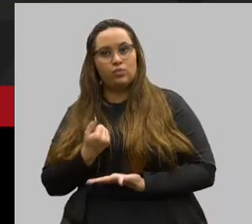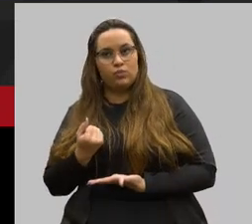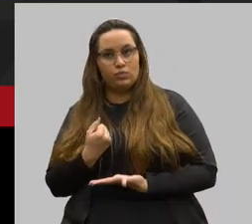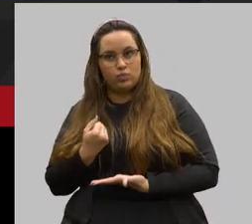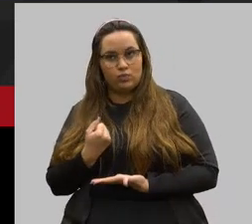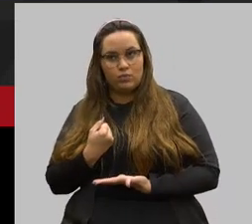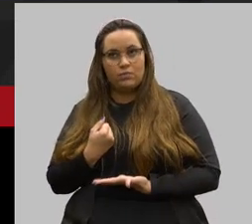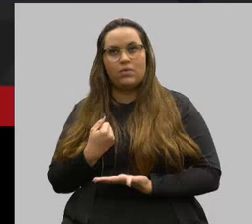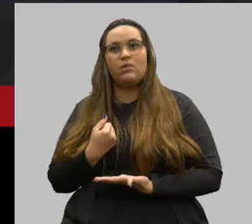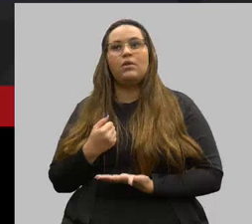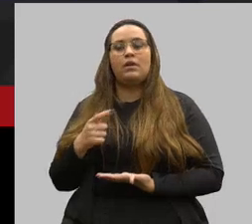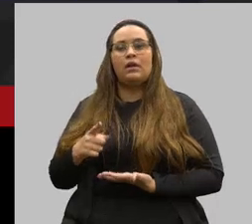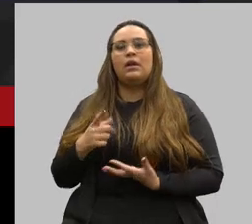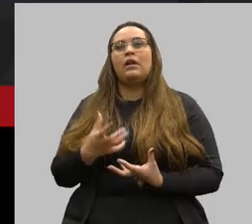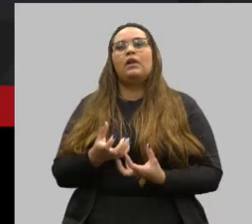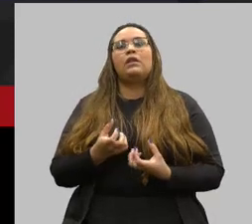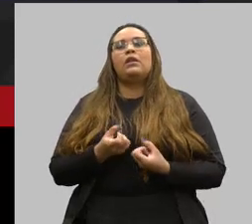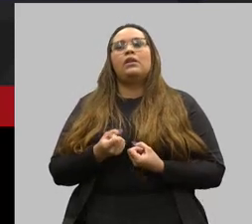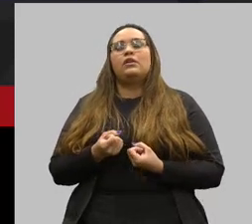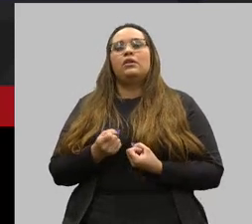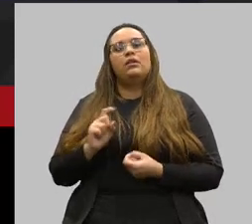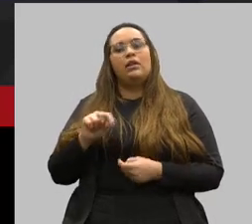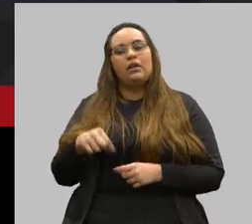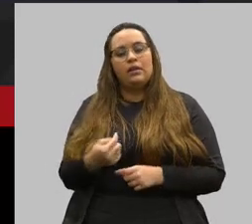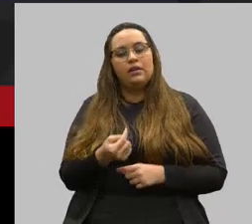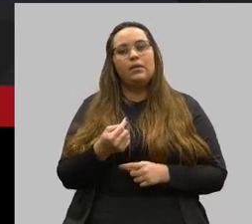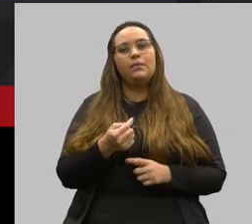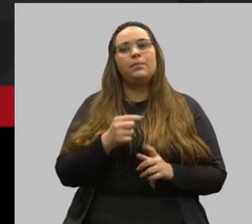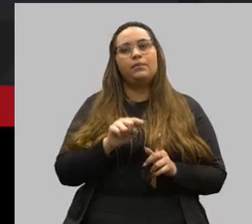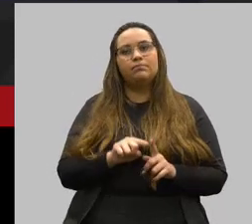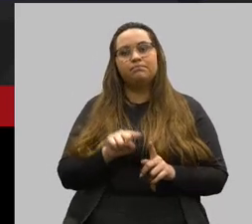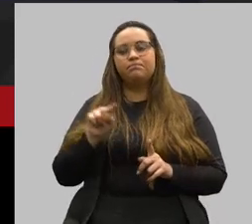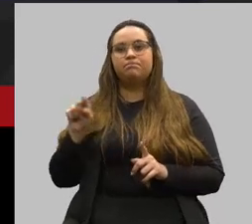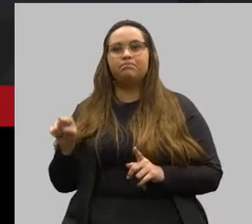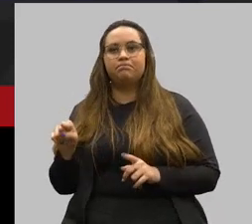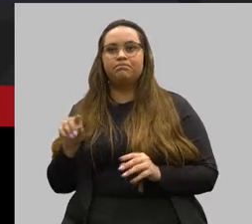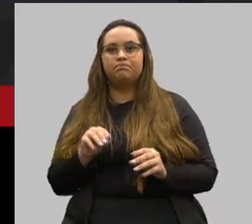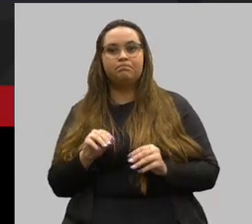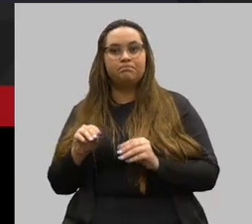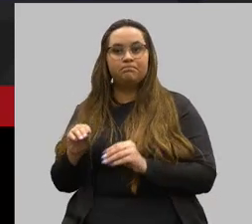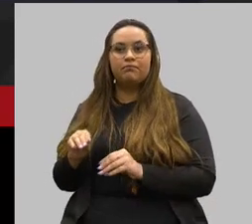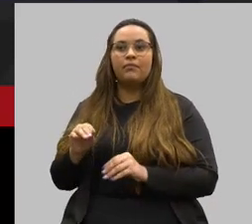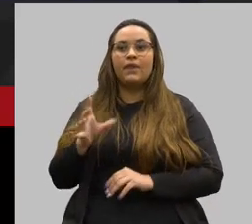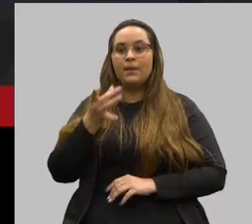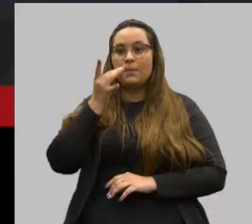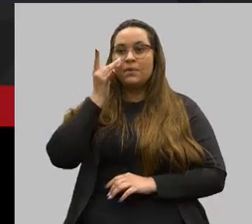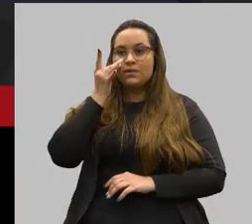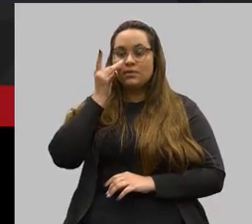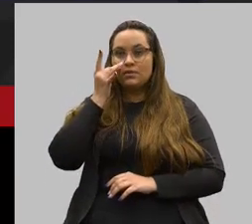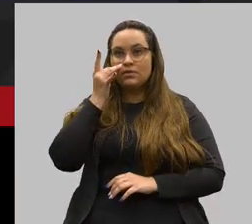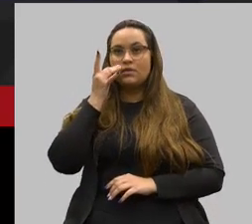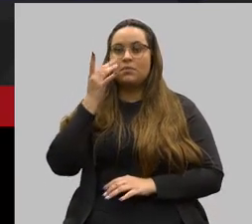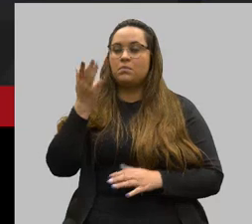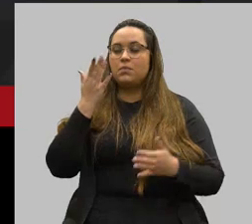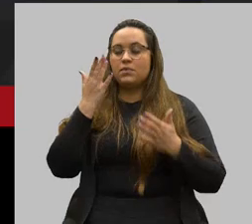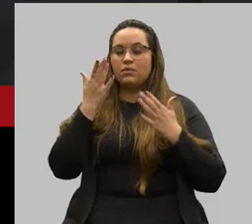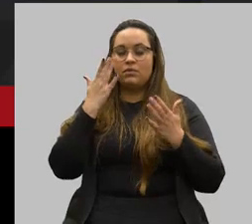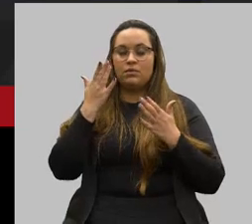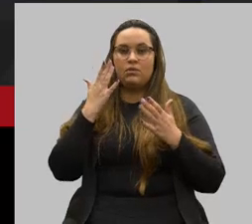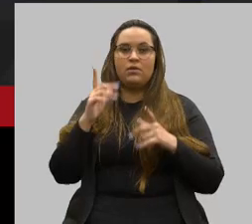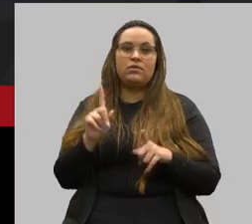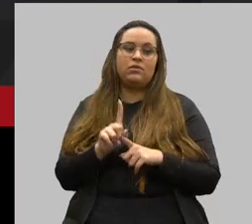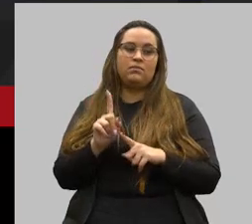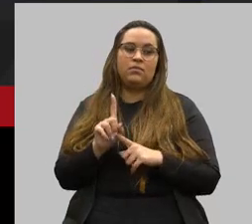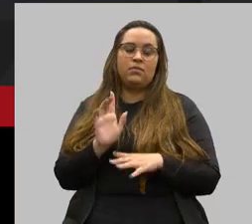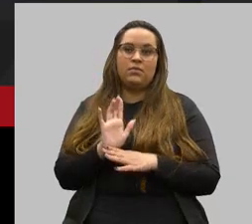atendido e posteriormente ele encaminhado quer seja pro atendimento presencial pela psicologia e serviço social ou